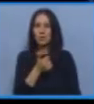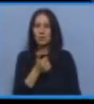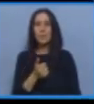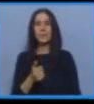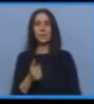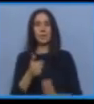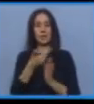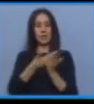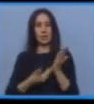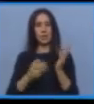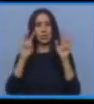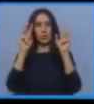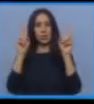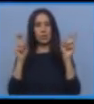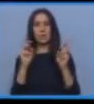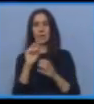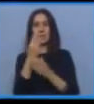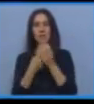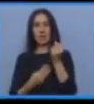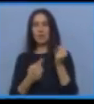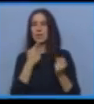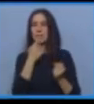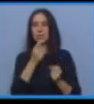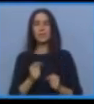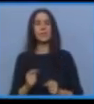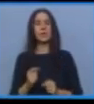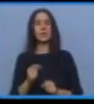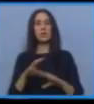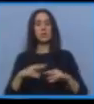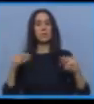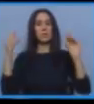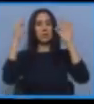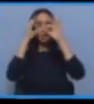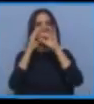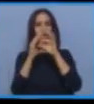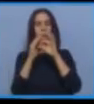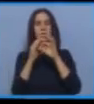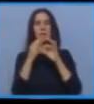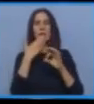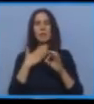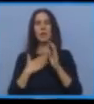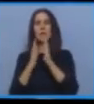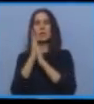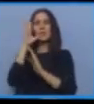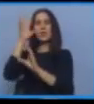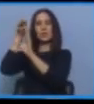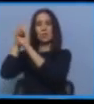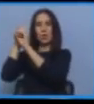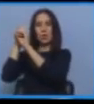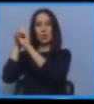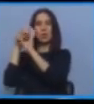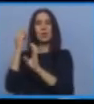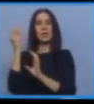seu tratado sobre a Trindade: o Espírito Santo faz-nos habitar em Deus e